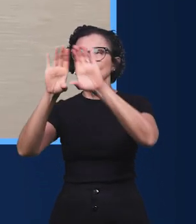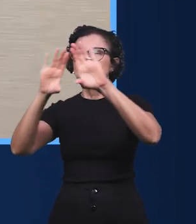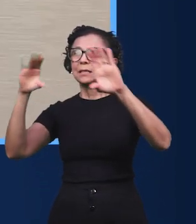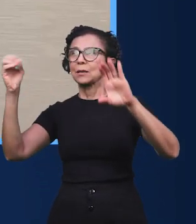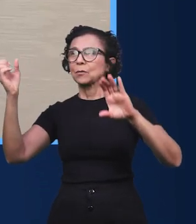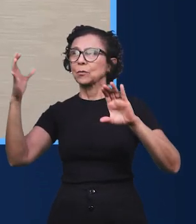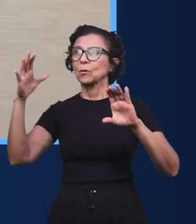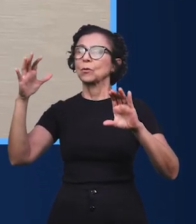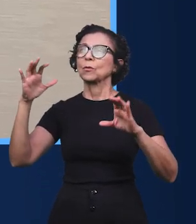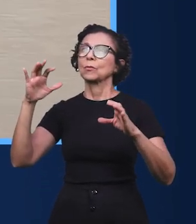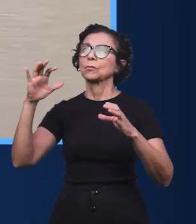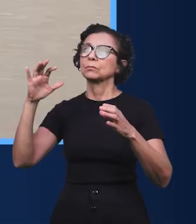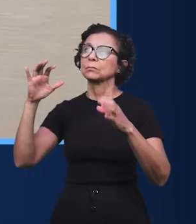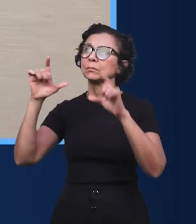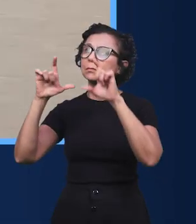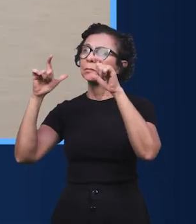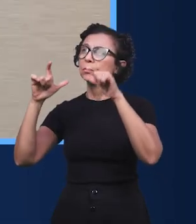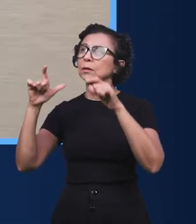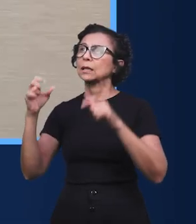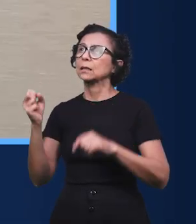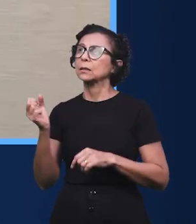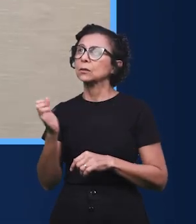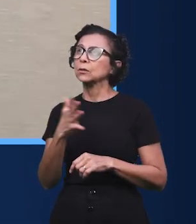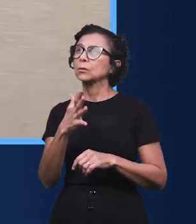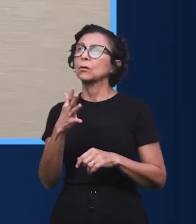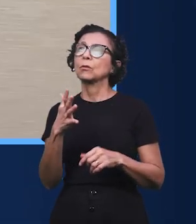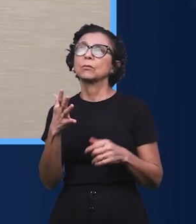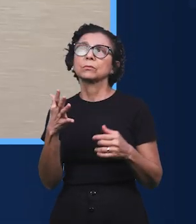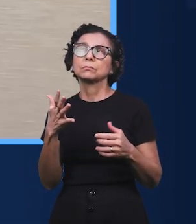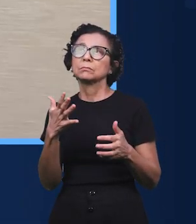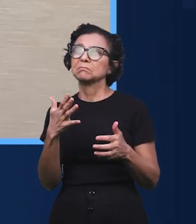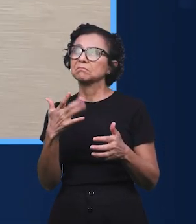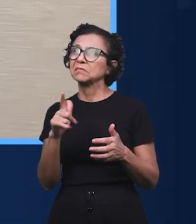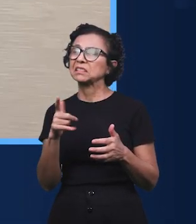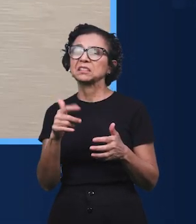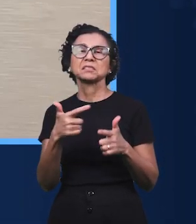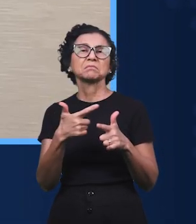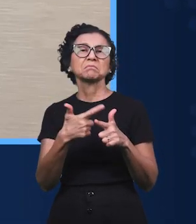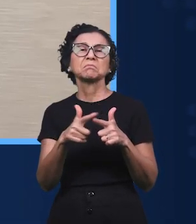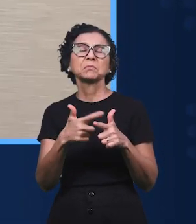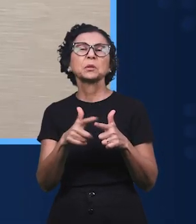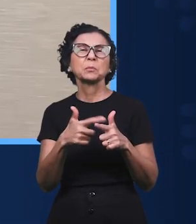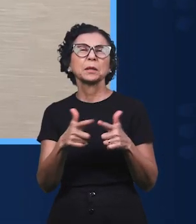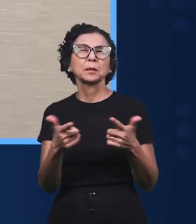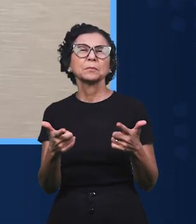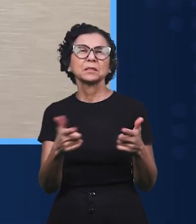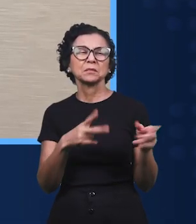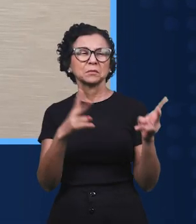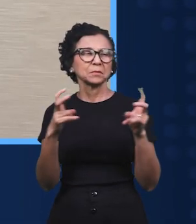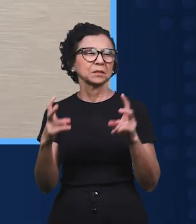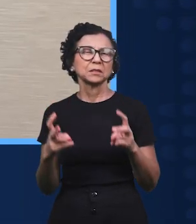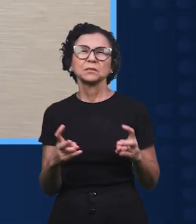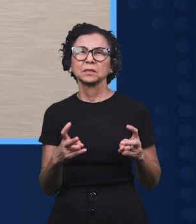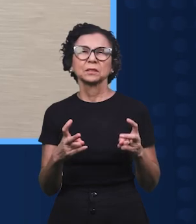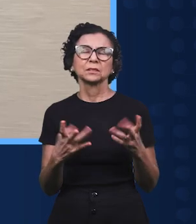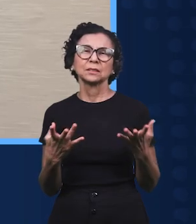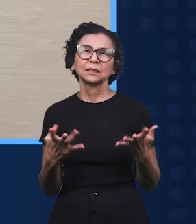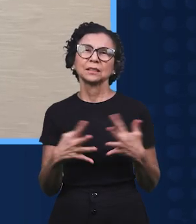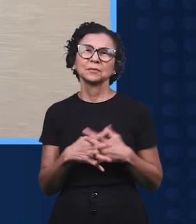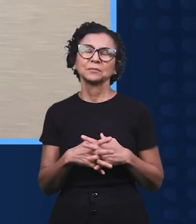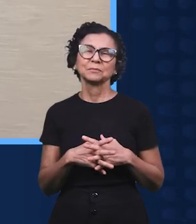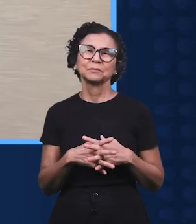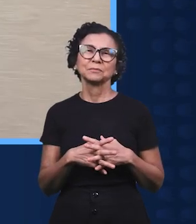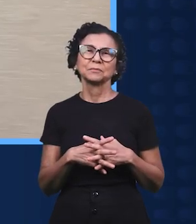céu, essa nova terra, que não haverão mais esses problemas que muitas vezes estão ao nosso redor. E é esse o